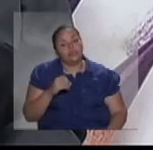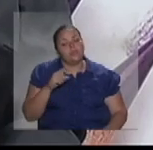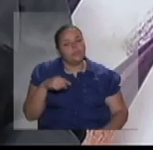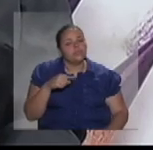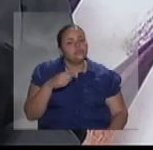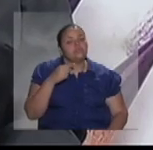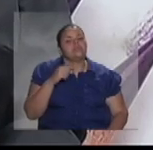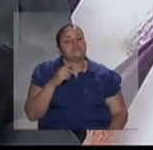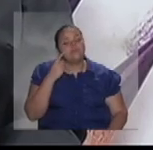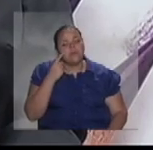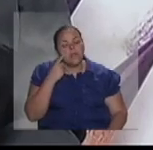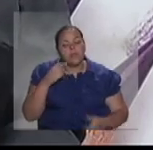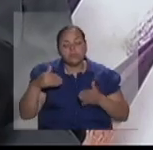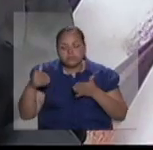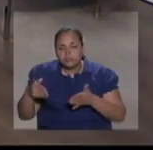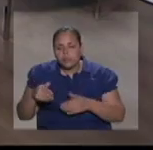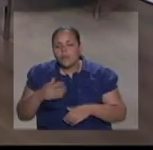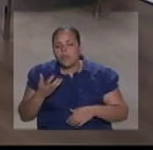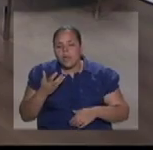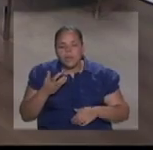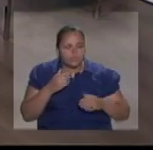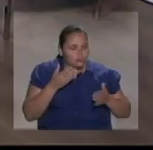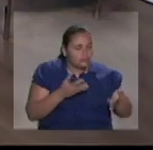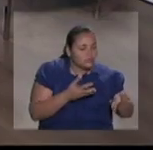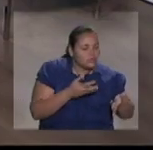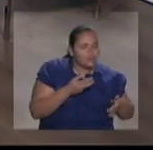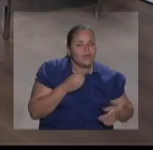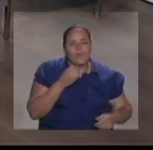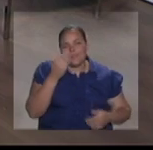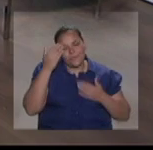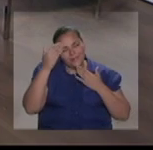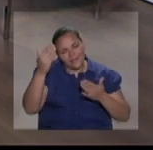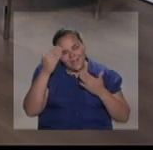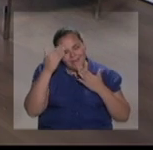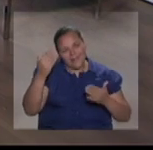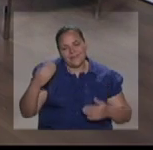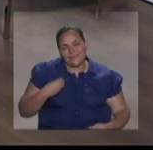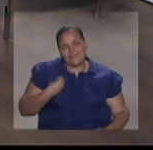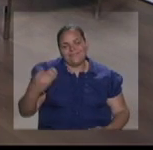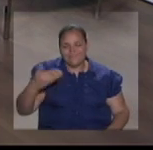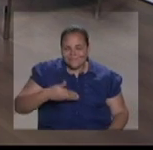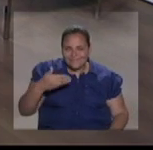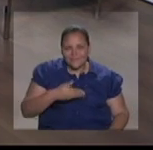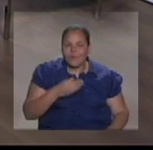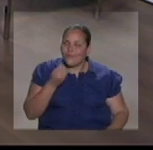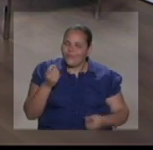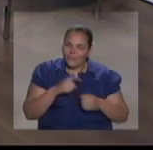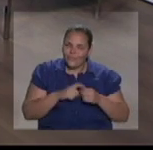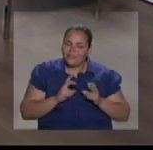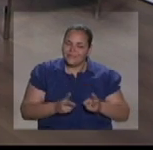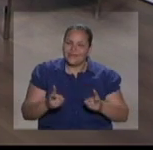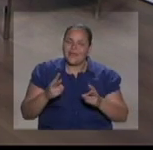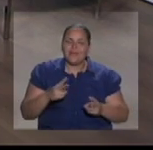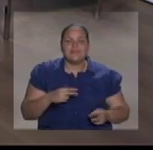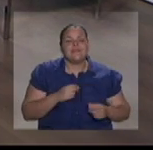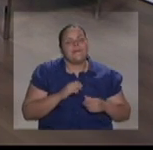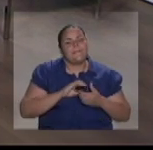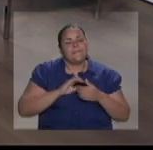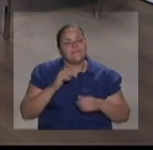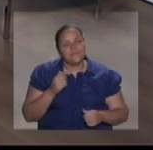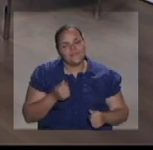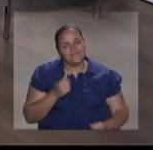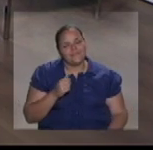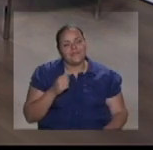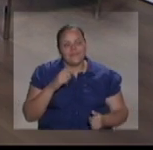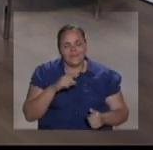poder priorizar. Exato, ela vai saber o que ela vai querer, né? Gente, muitíssimo obrigada pela participação, voltem sempre, obrigada sucesso